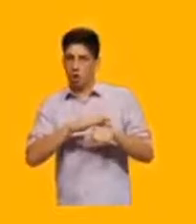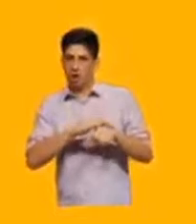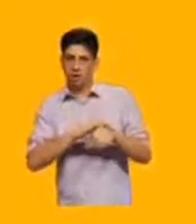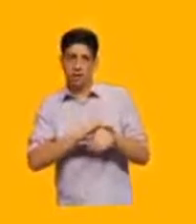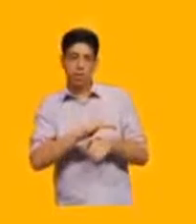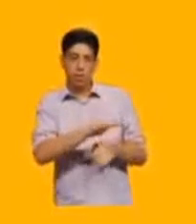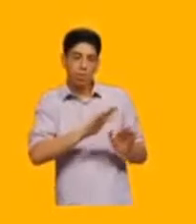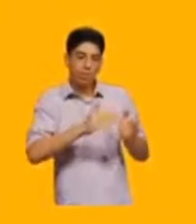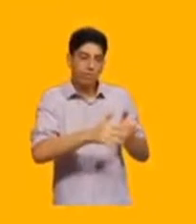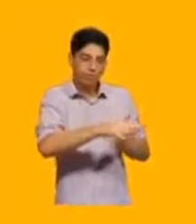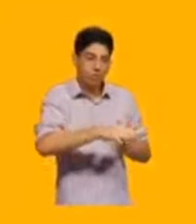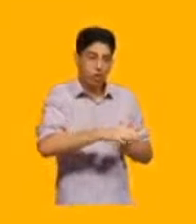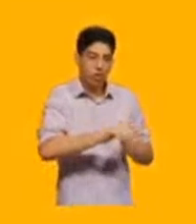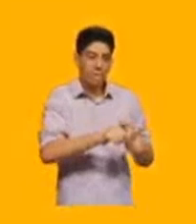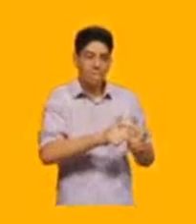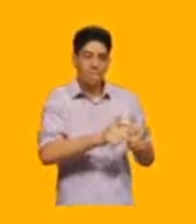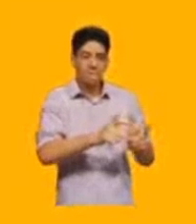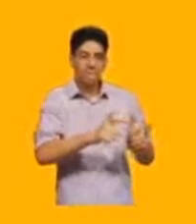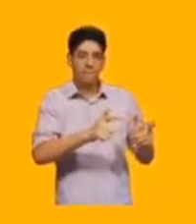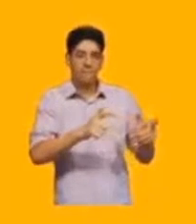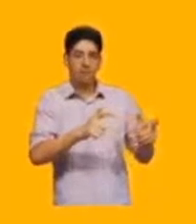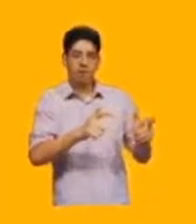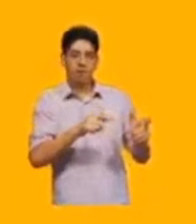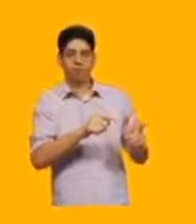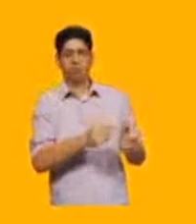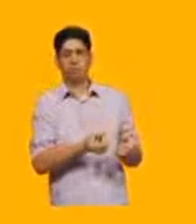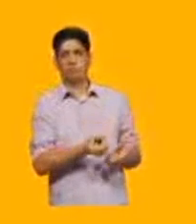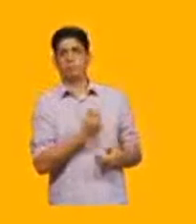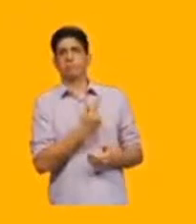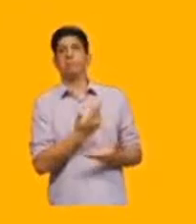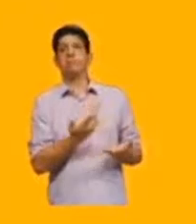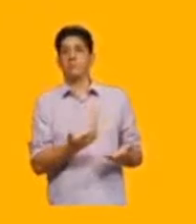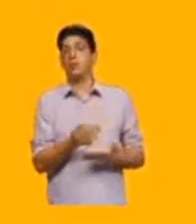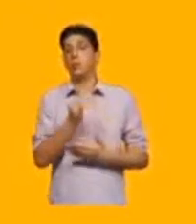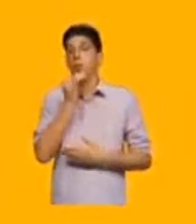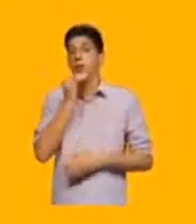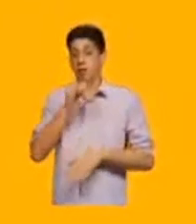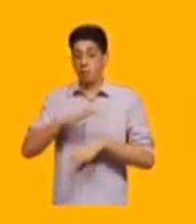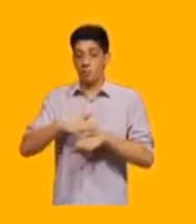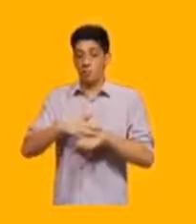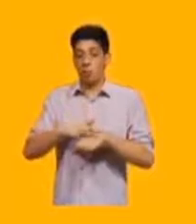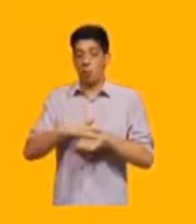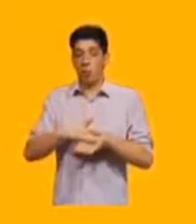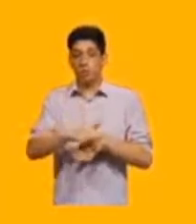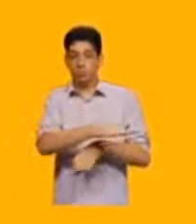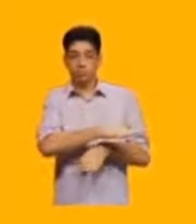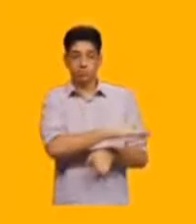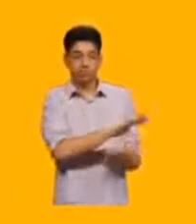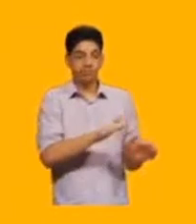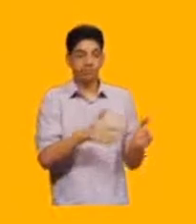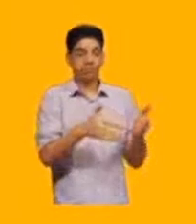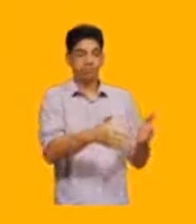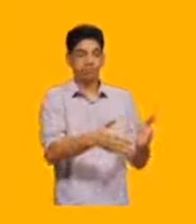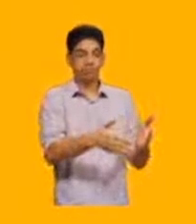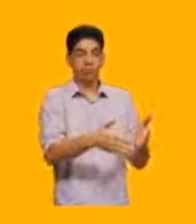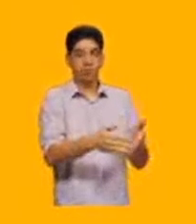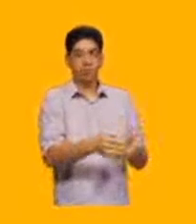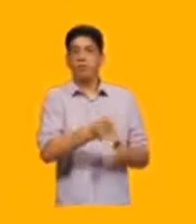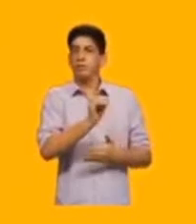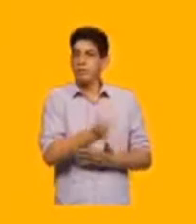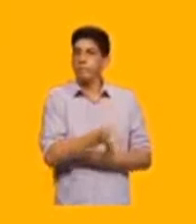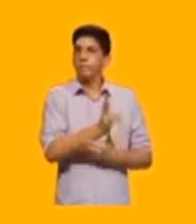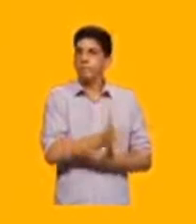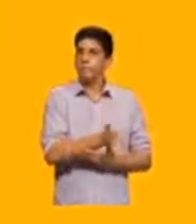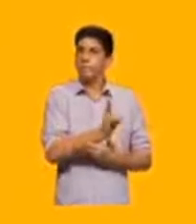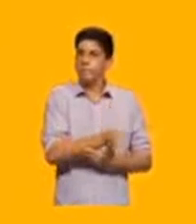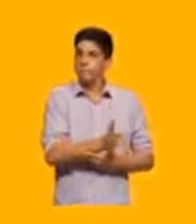região específica. Ou seja, eu tenho uma determinada doença naquela região e ela vai aparecer